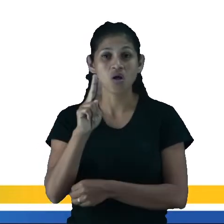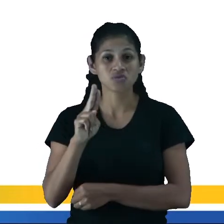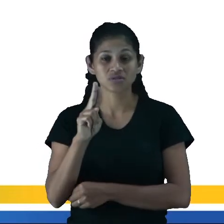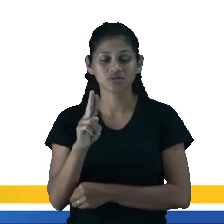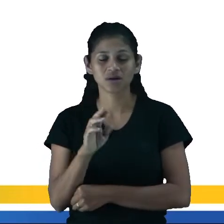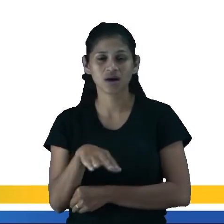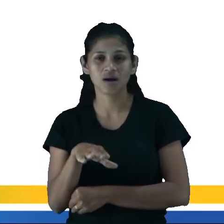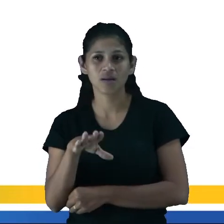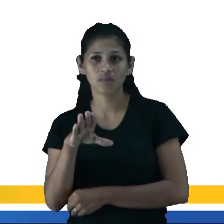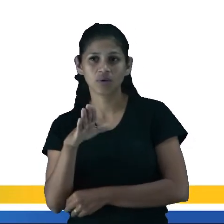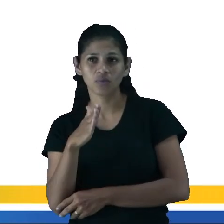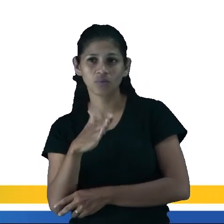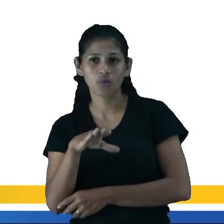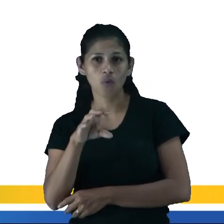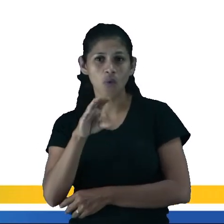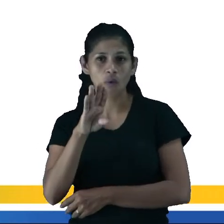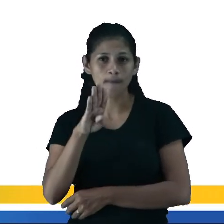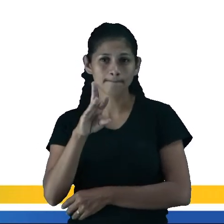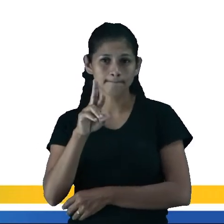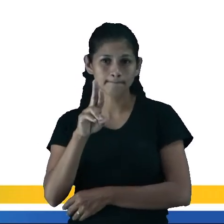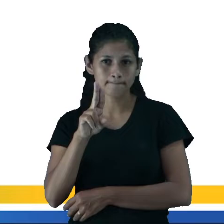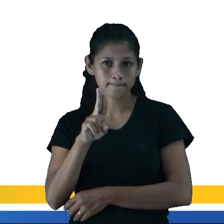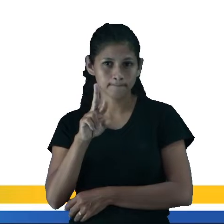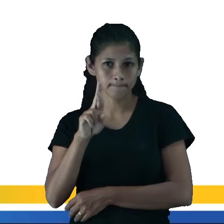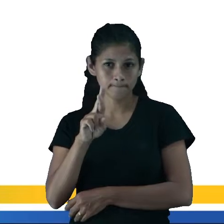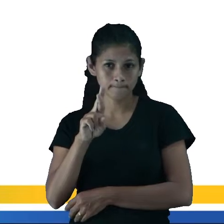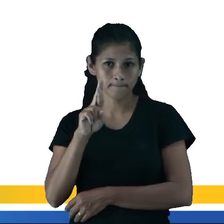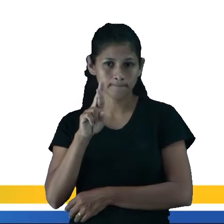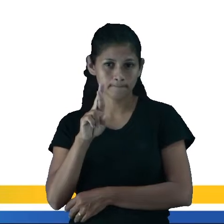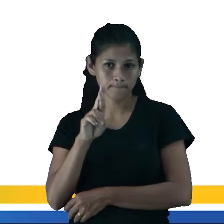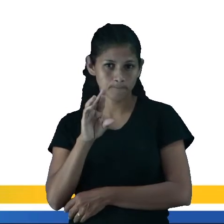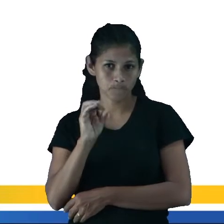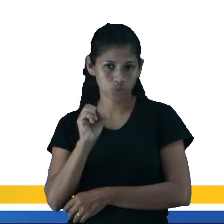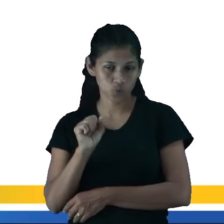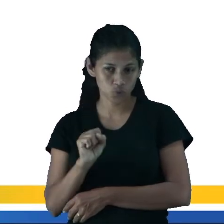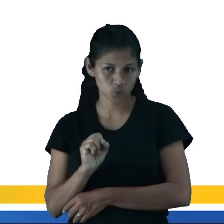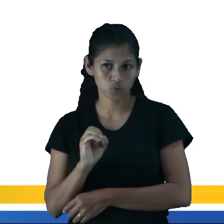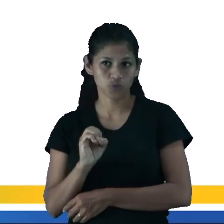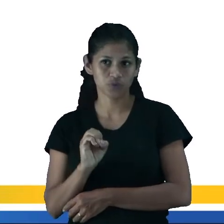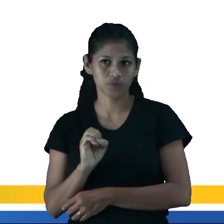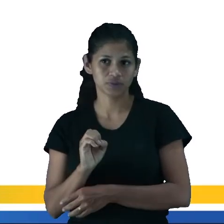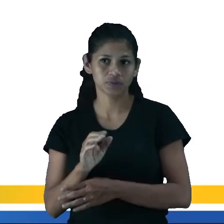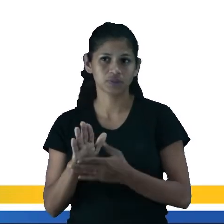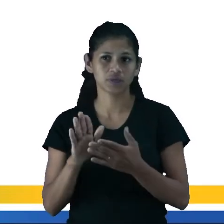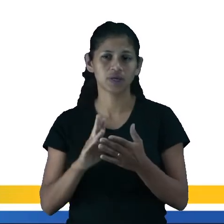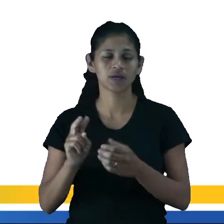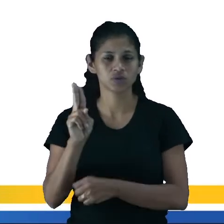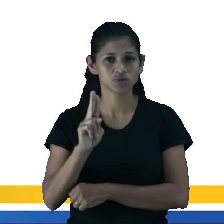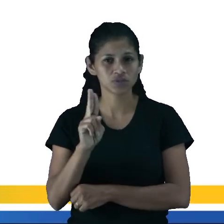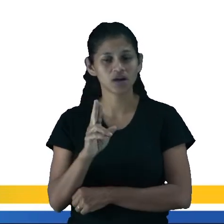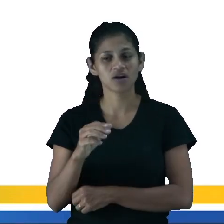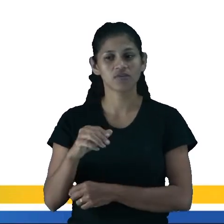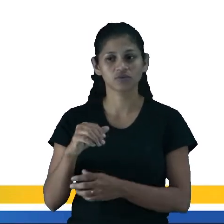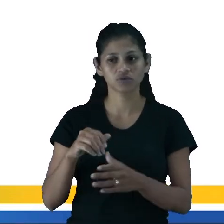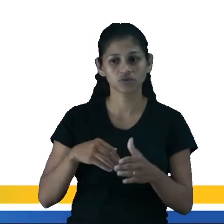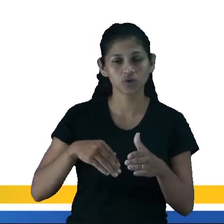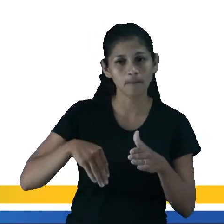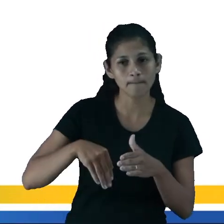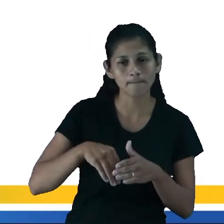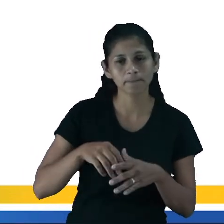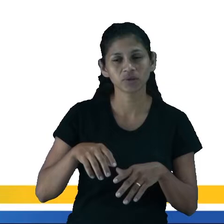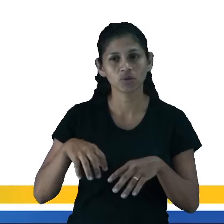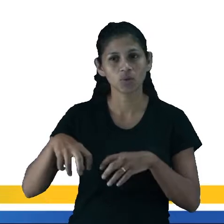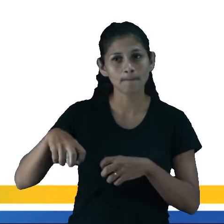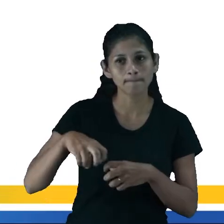da década de 60 e foram substituídos pelos ônibus no transporte público. A primeira linha de